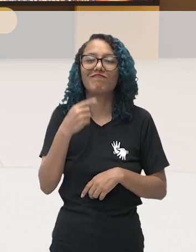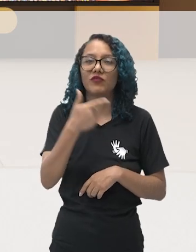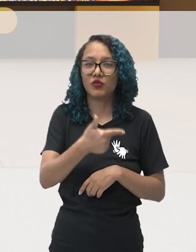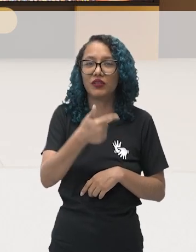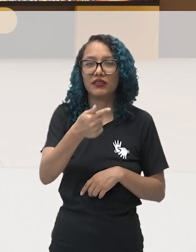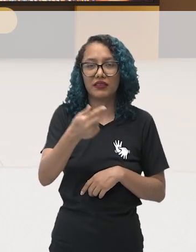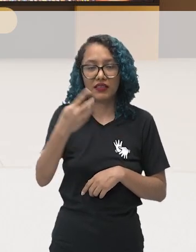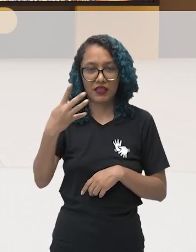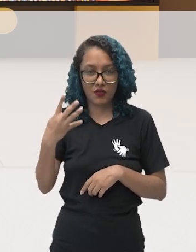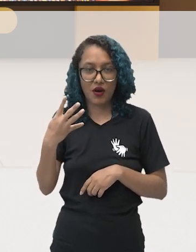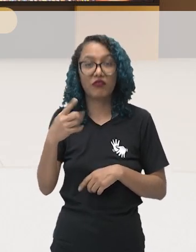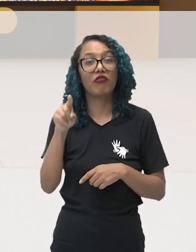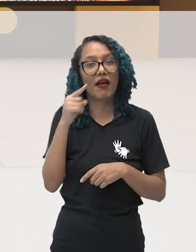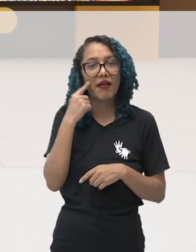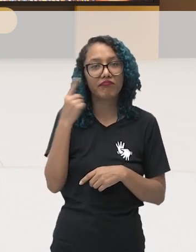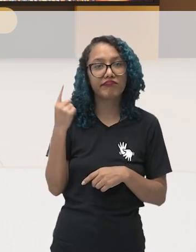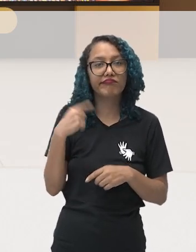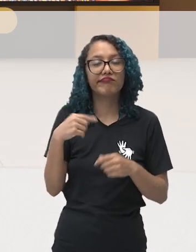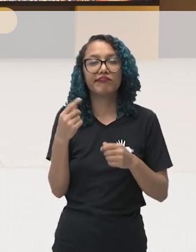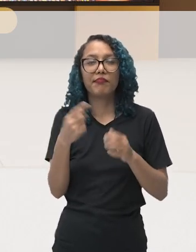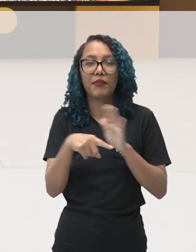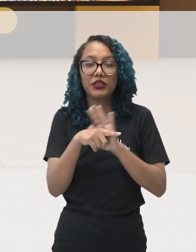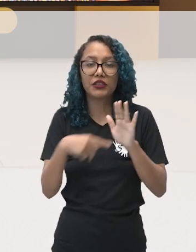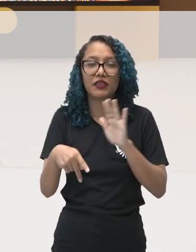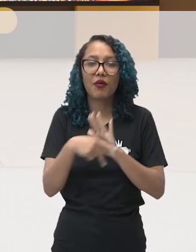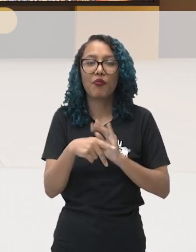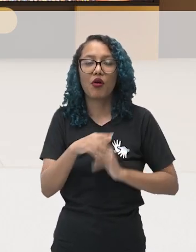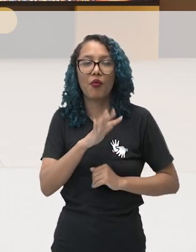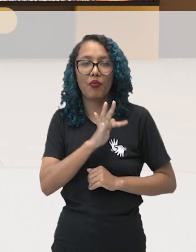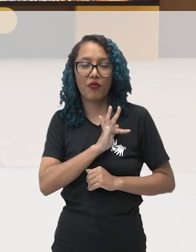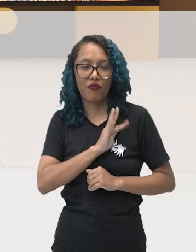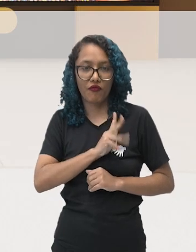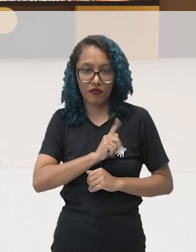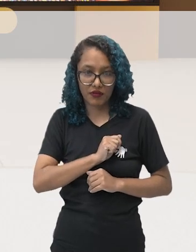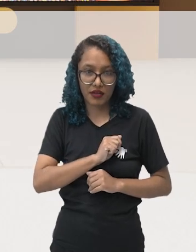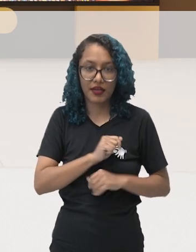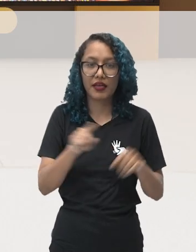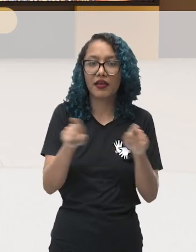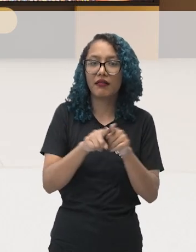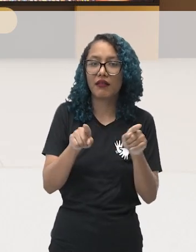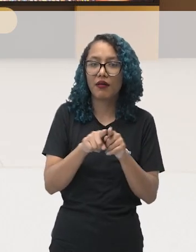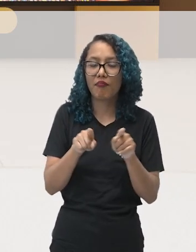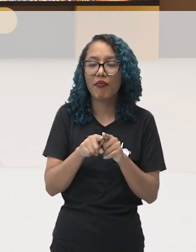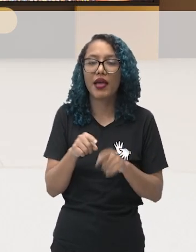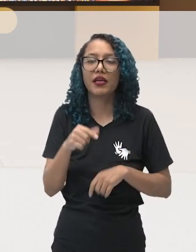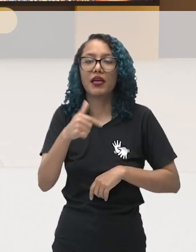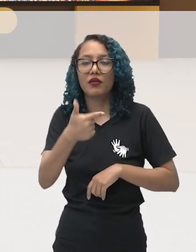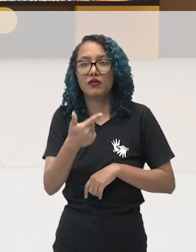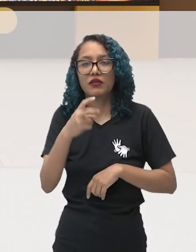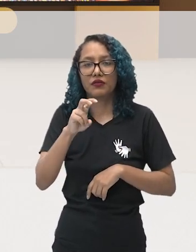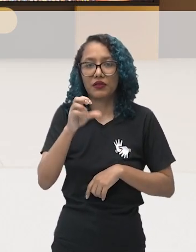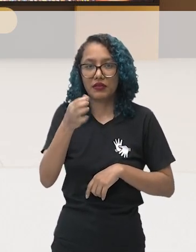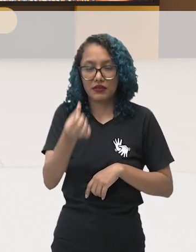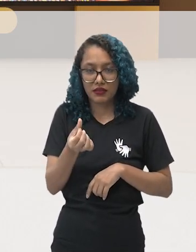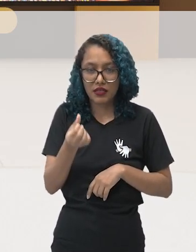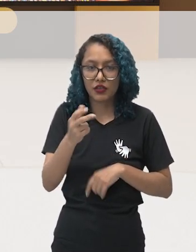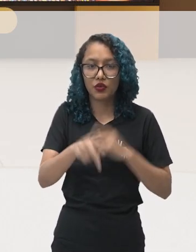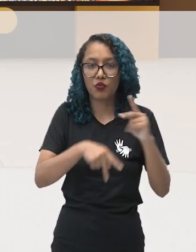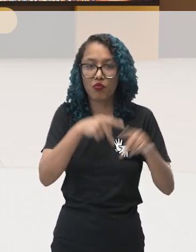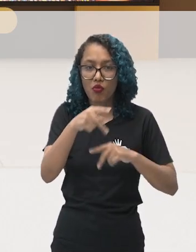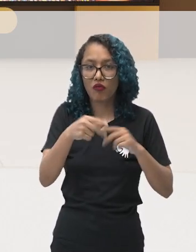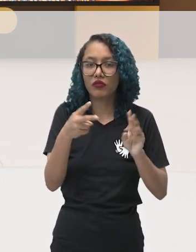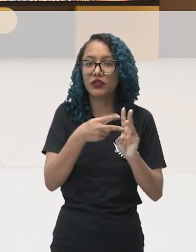274 línguas e a existência de 258 povos indígenas habitando nosso extenso